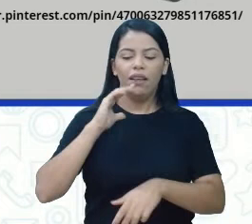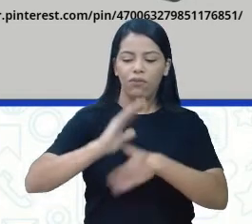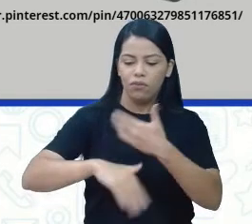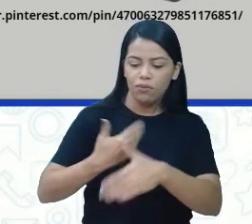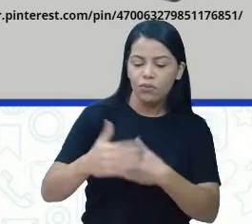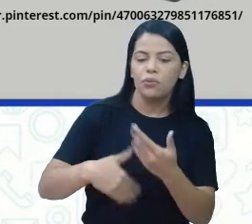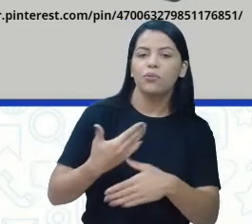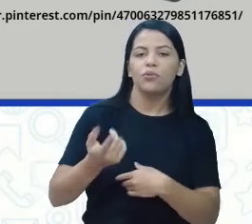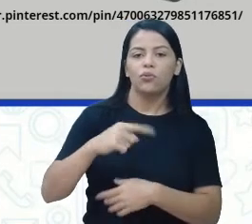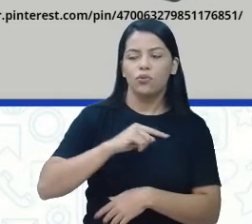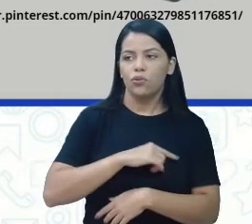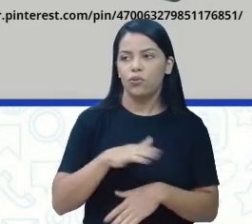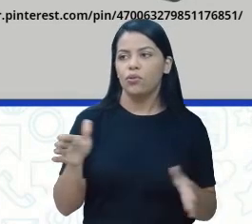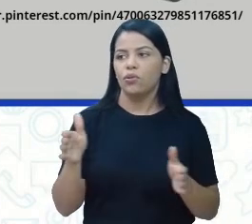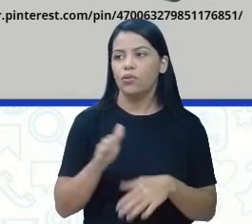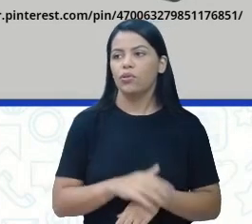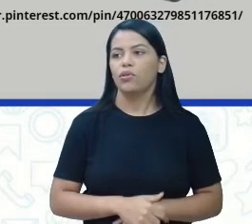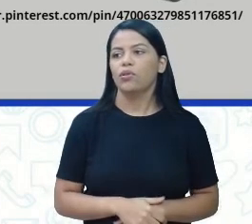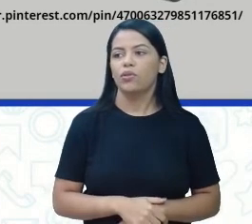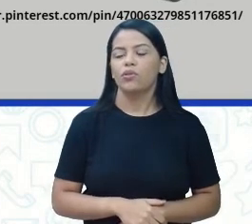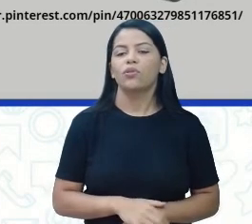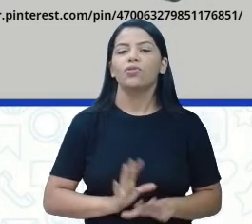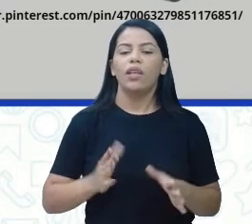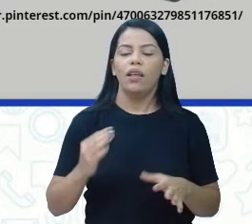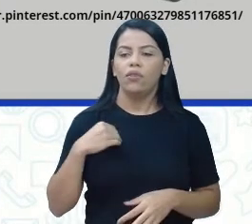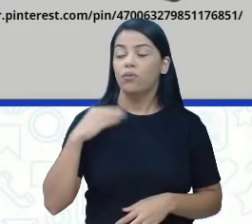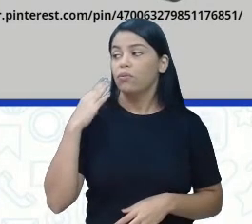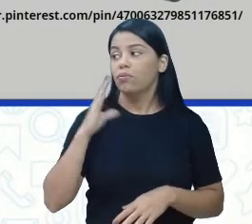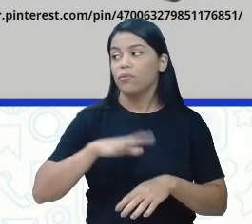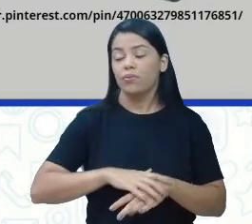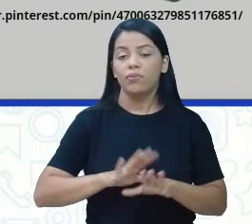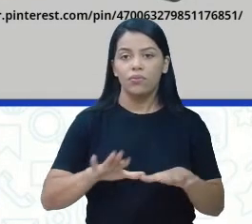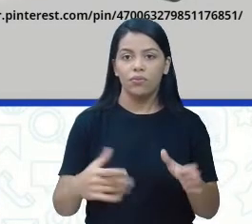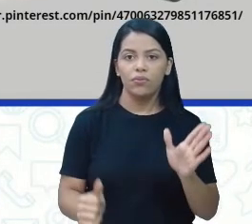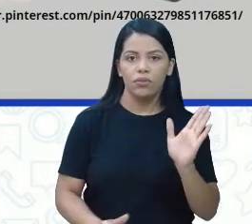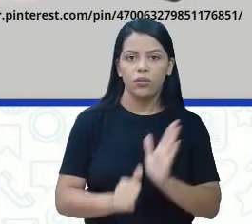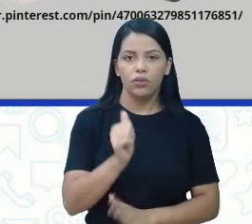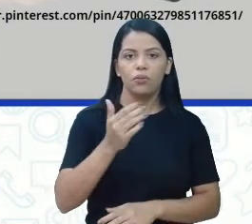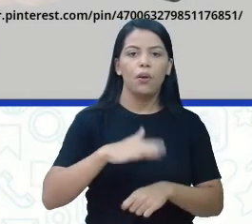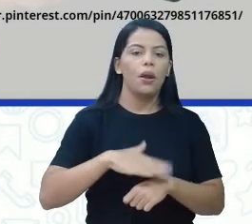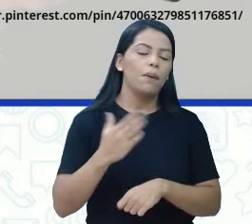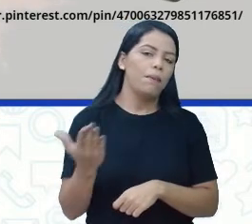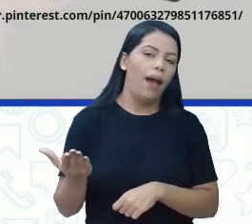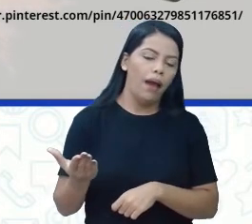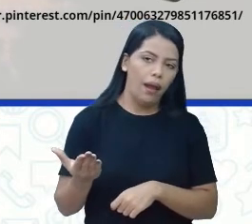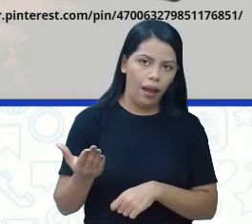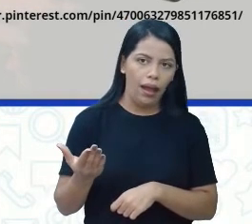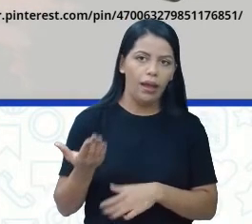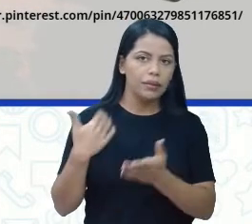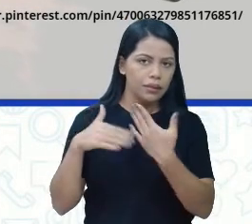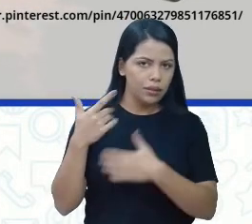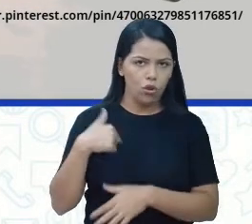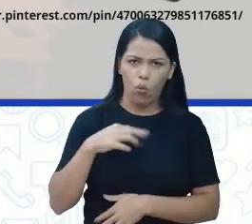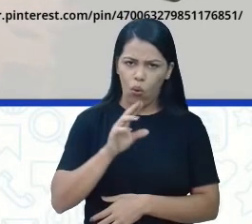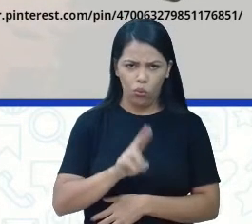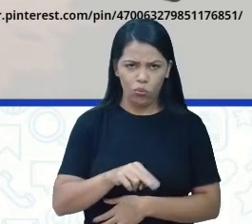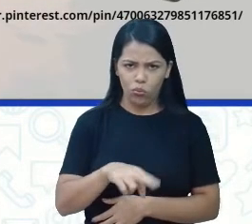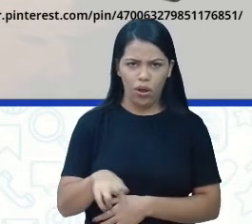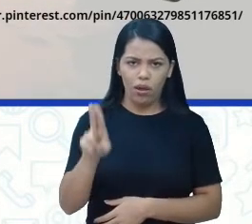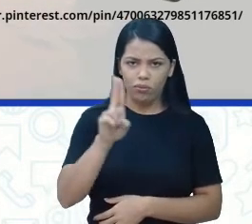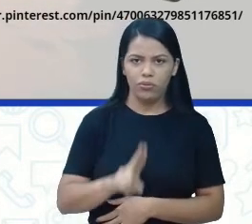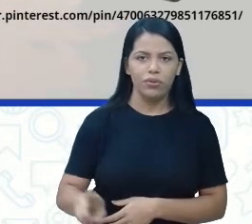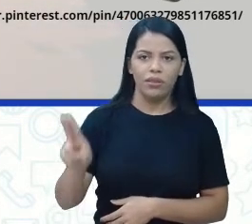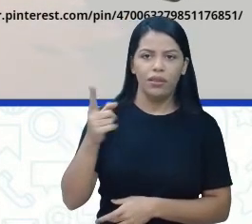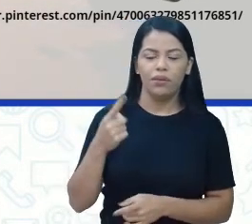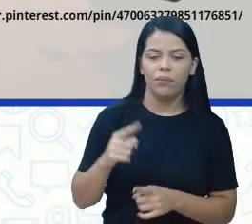meios de... Imagina, aí, naquele primeiro móvel, lá, né? Naquele primeiro lá, usou, o mais antigo, não usei esse não, né? Aquele mais